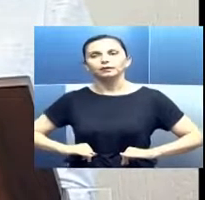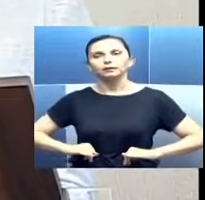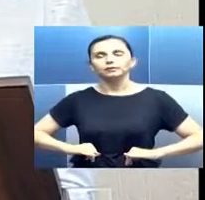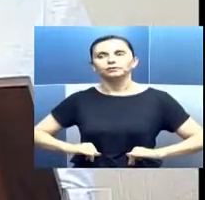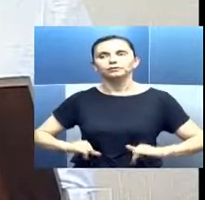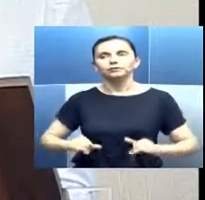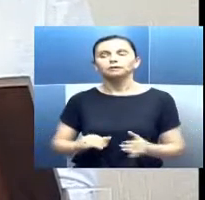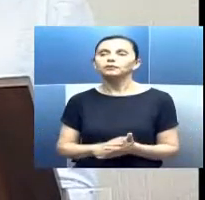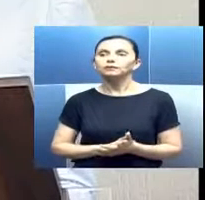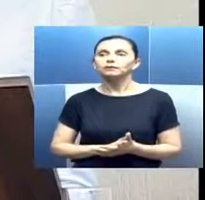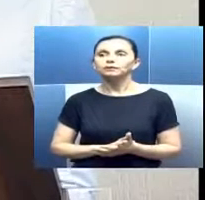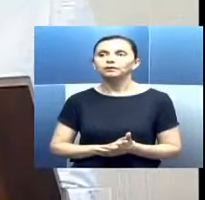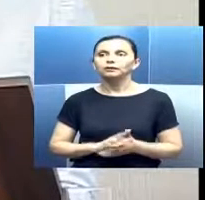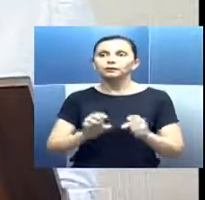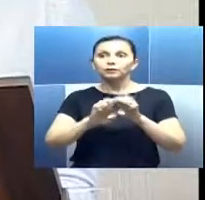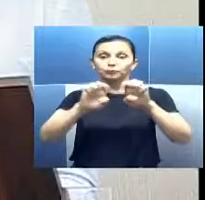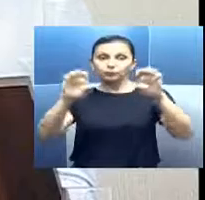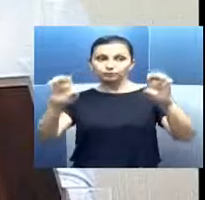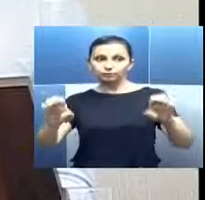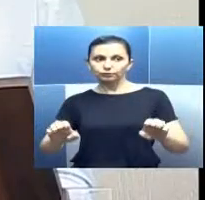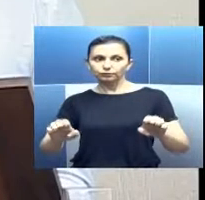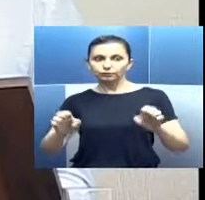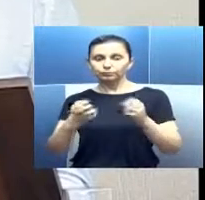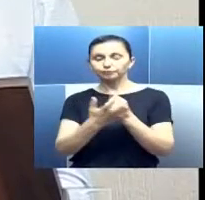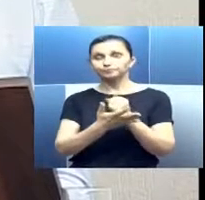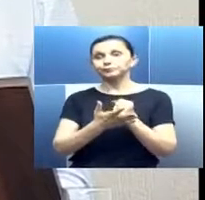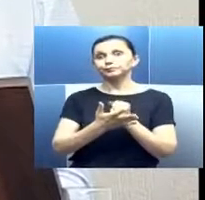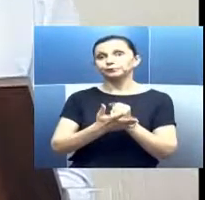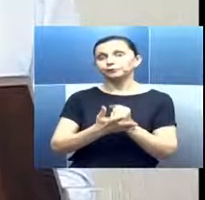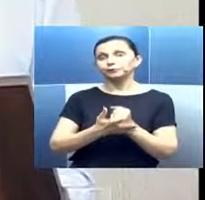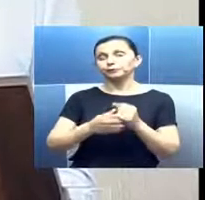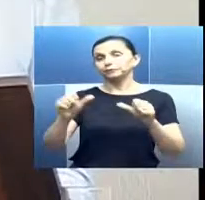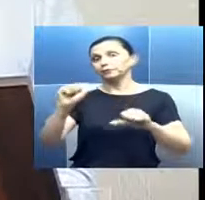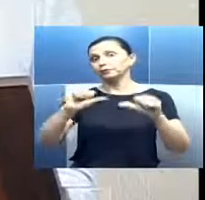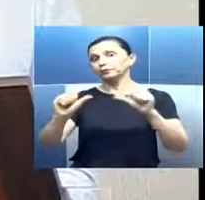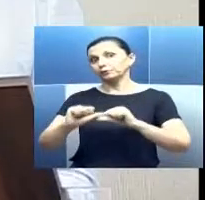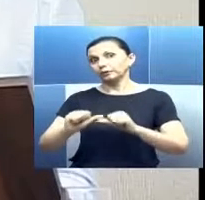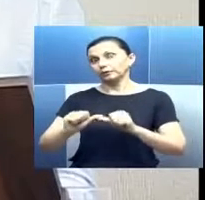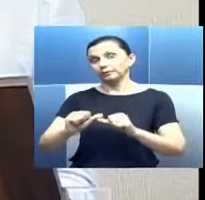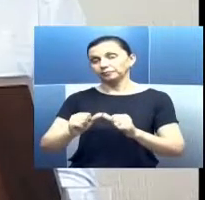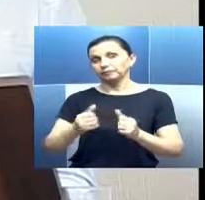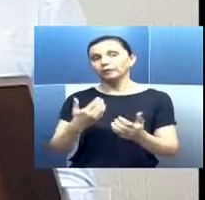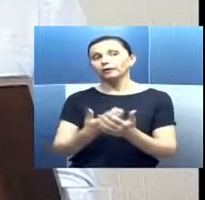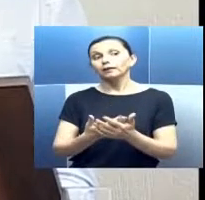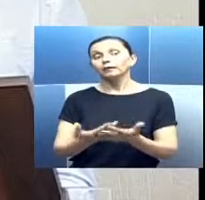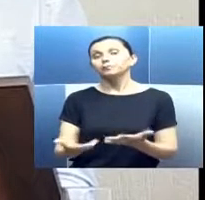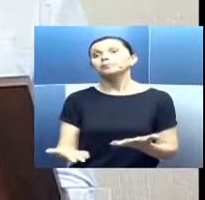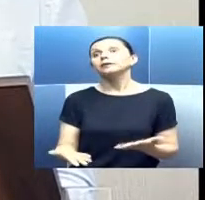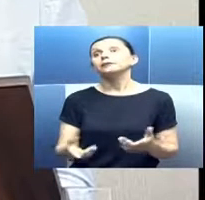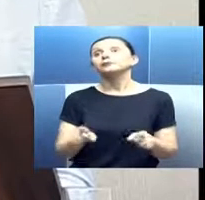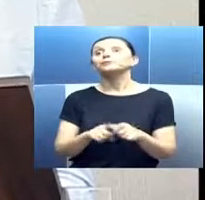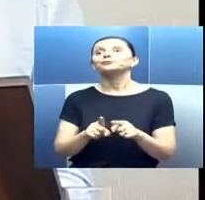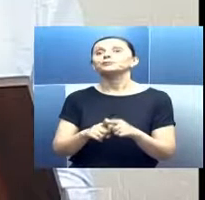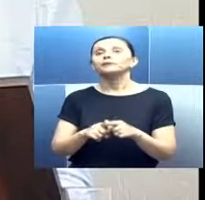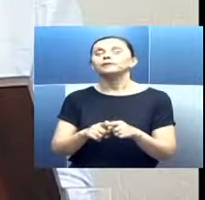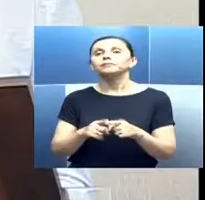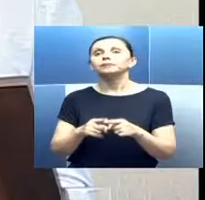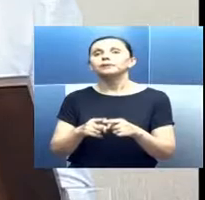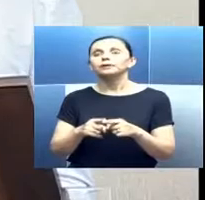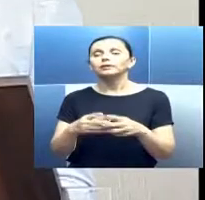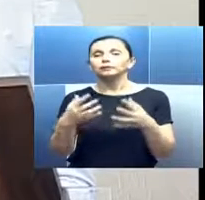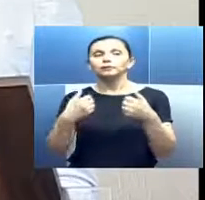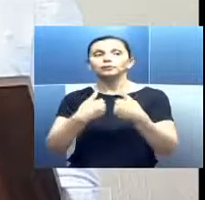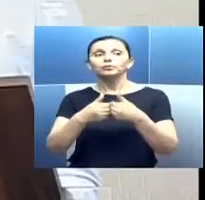do bairro inclusive nós perdemos recentemente o trajeto da lotação da turnê que passa pelo